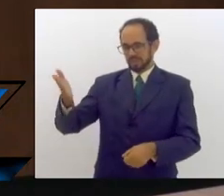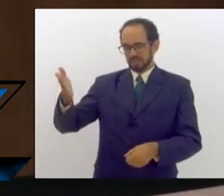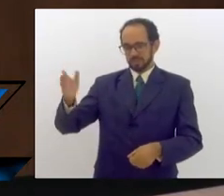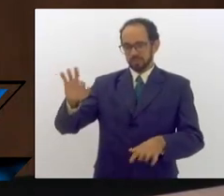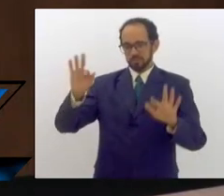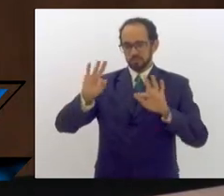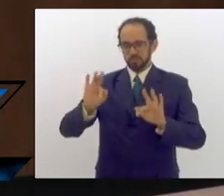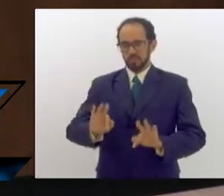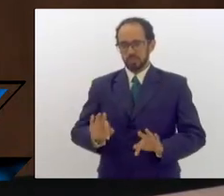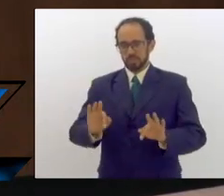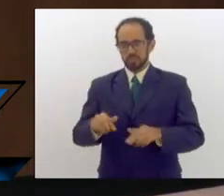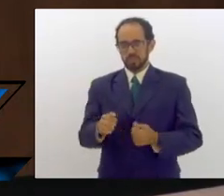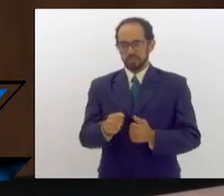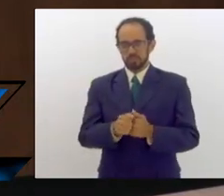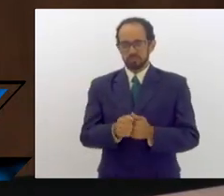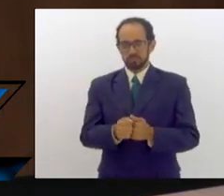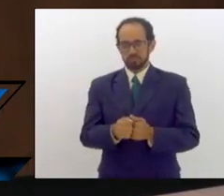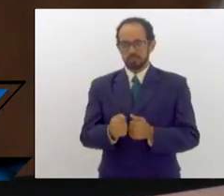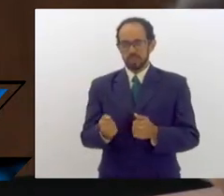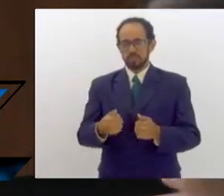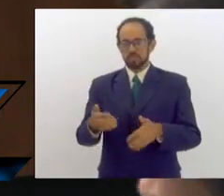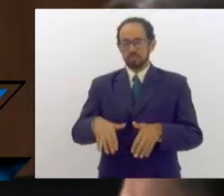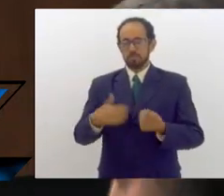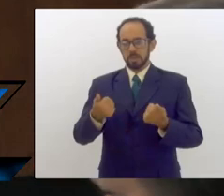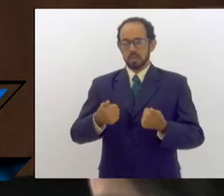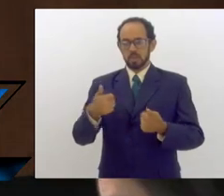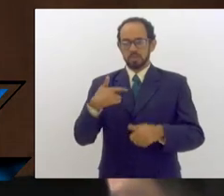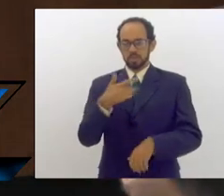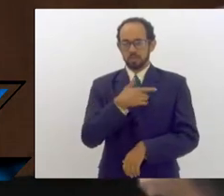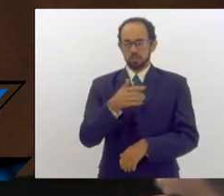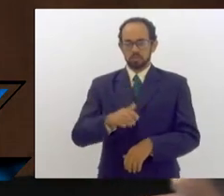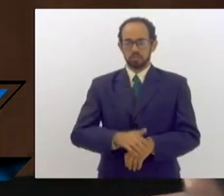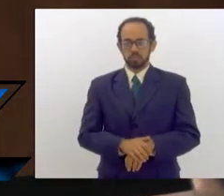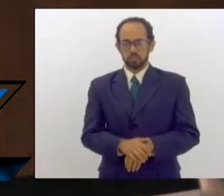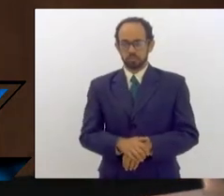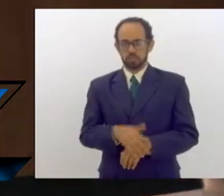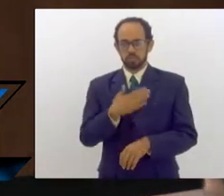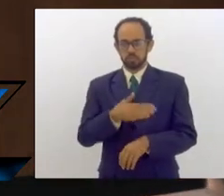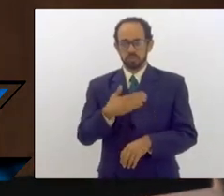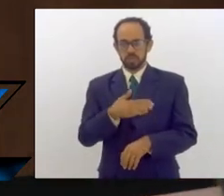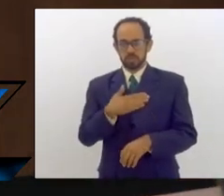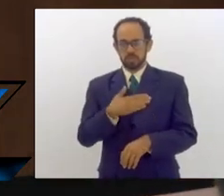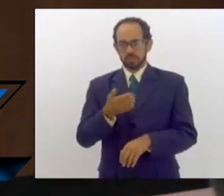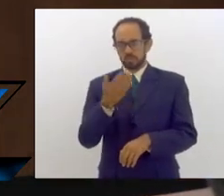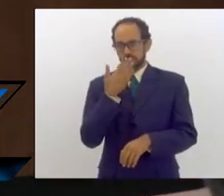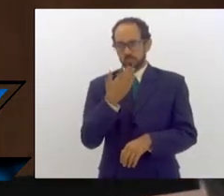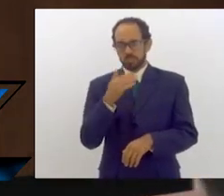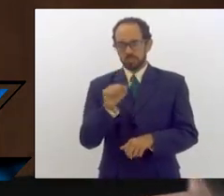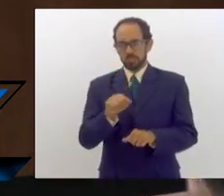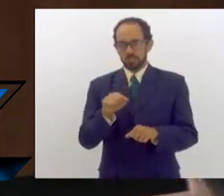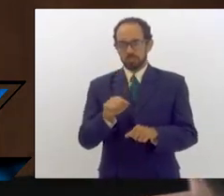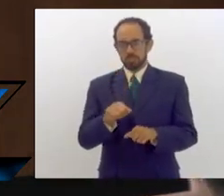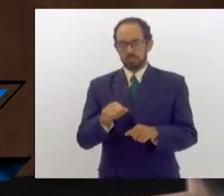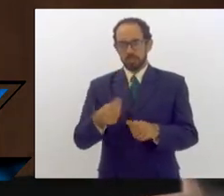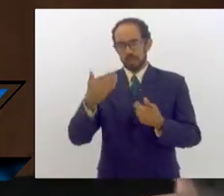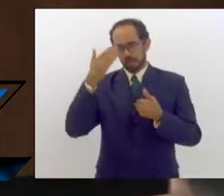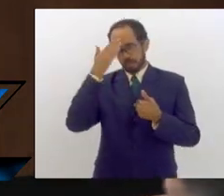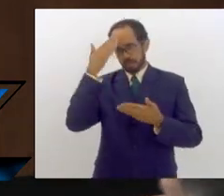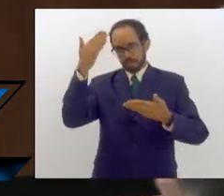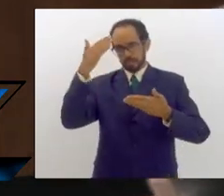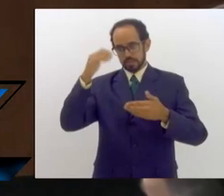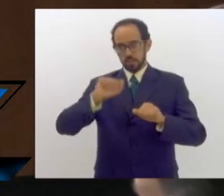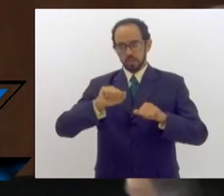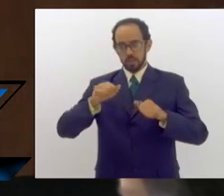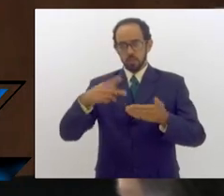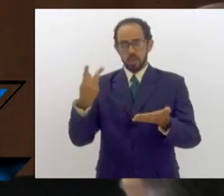pelo pela recuperação pela saúde eu queria pedir aqui para abrir uma sessão para fazer um agradecimento a um ato que aconteceu